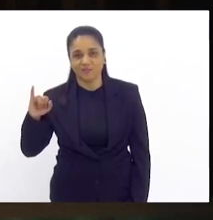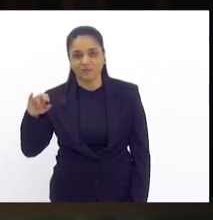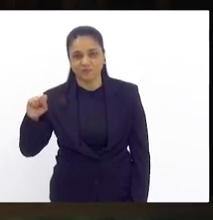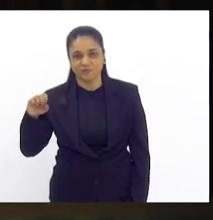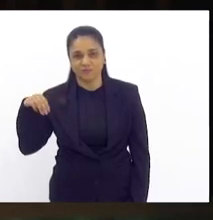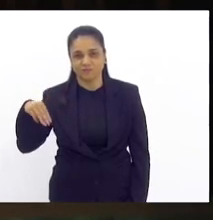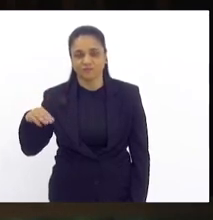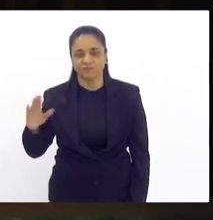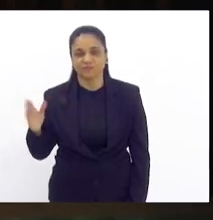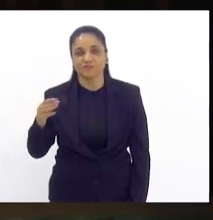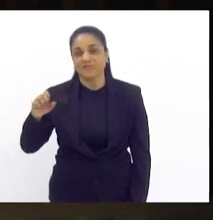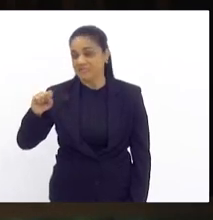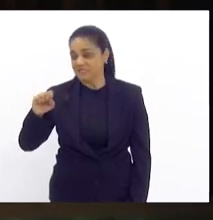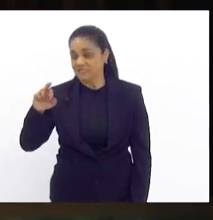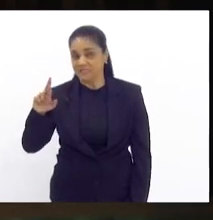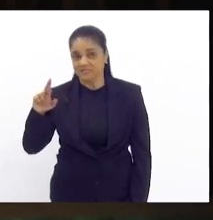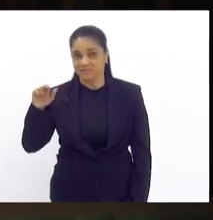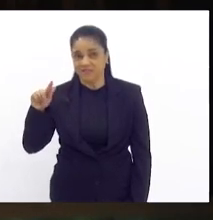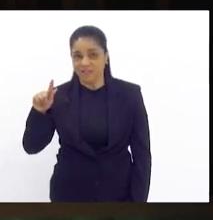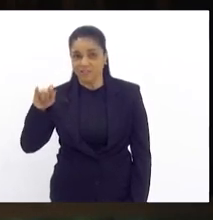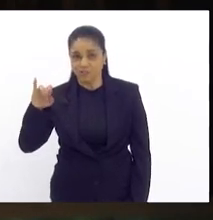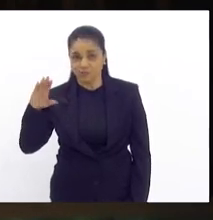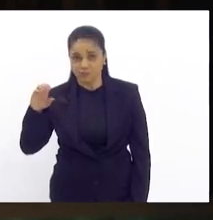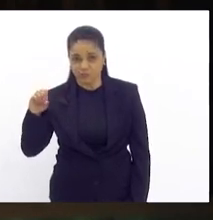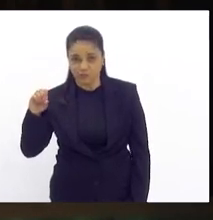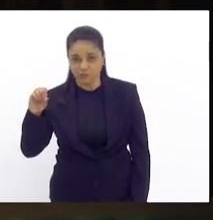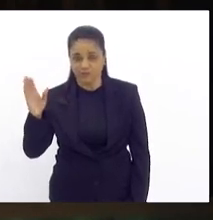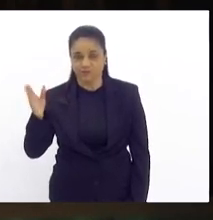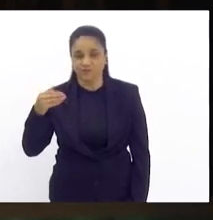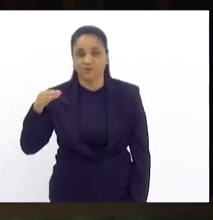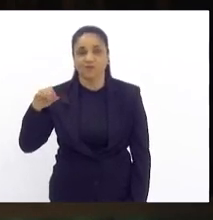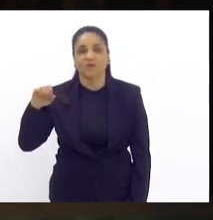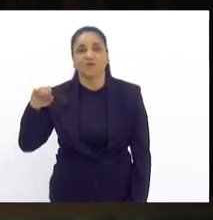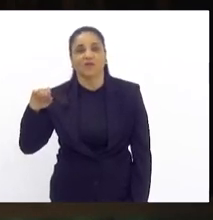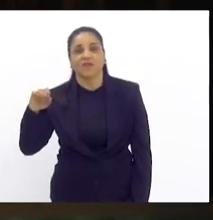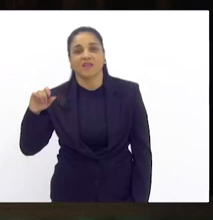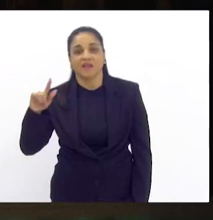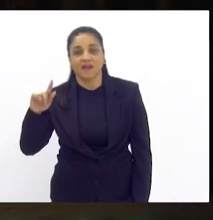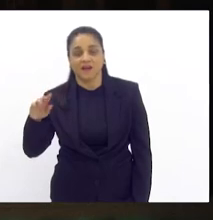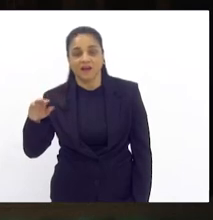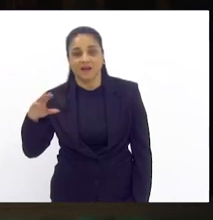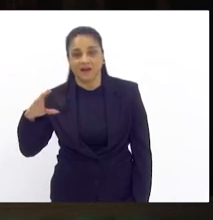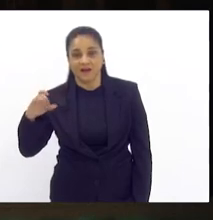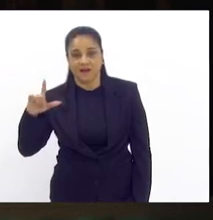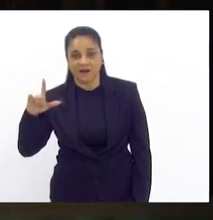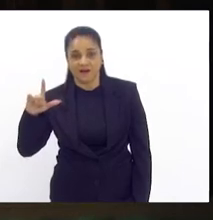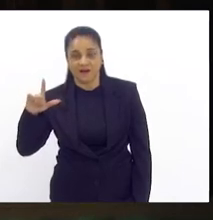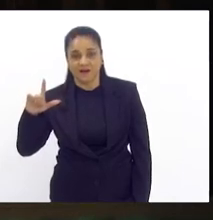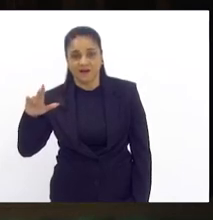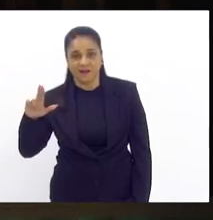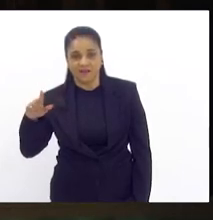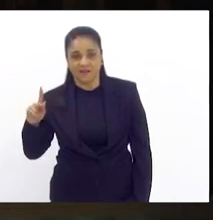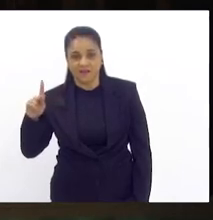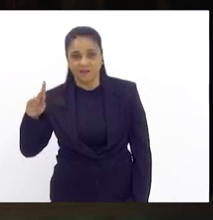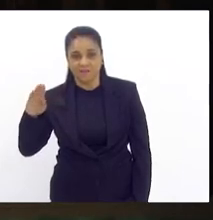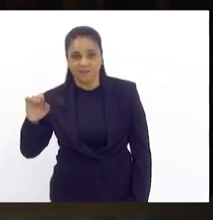Subtenente Sérgio Romero Nogueira. Subtenente Kleber de Lima Teixeira.